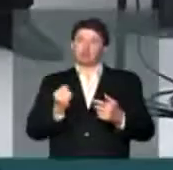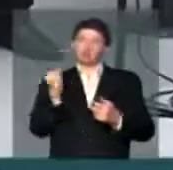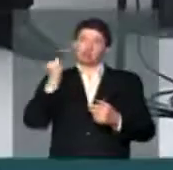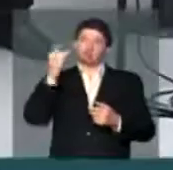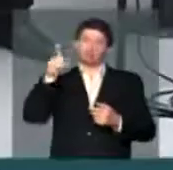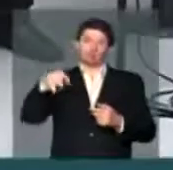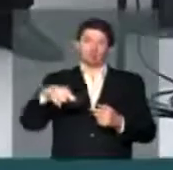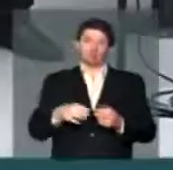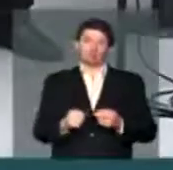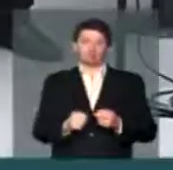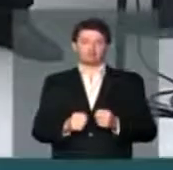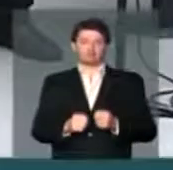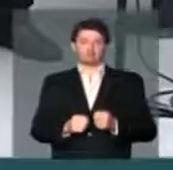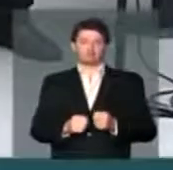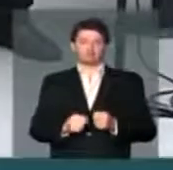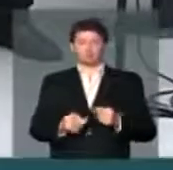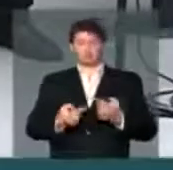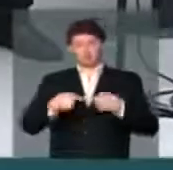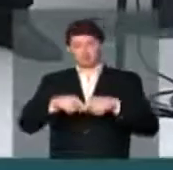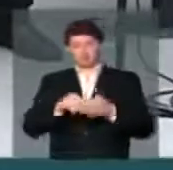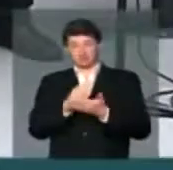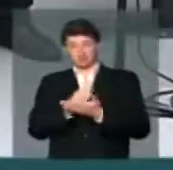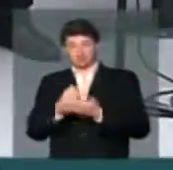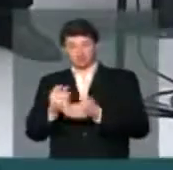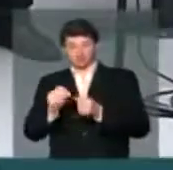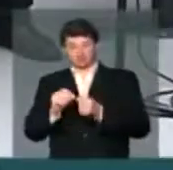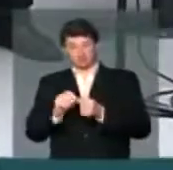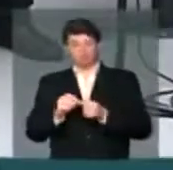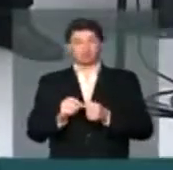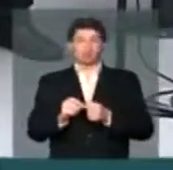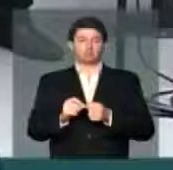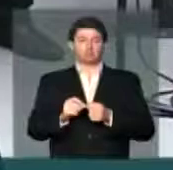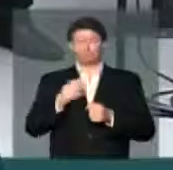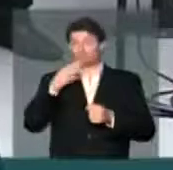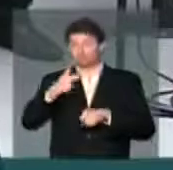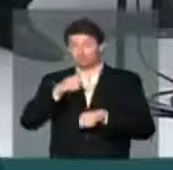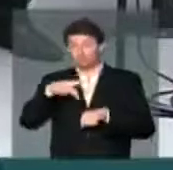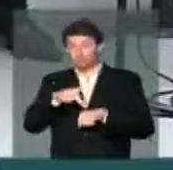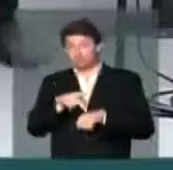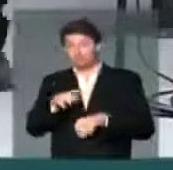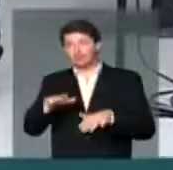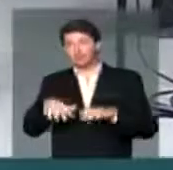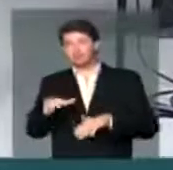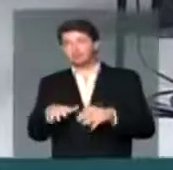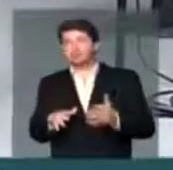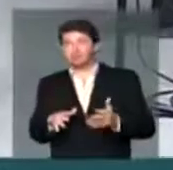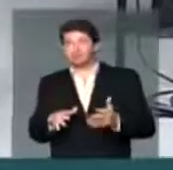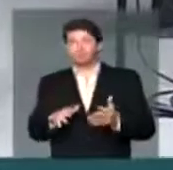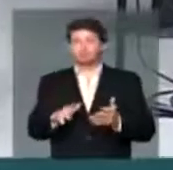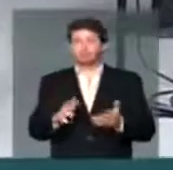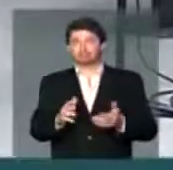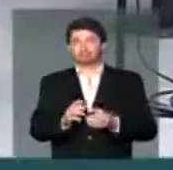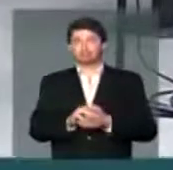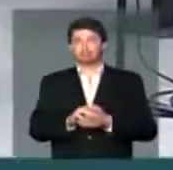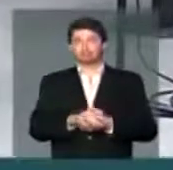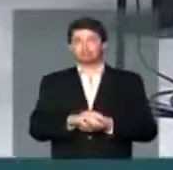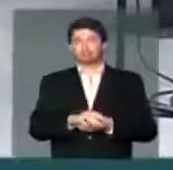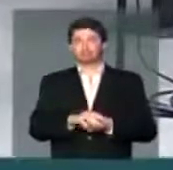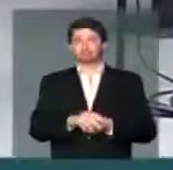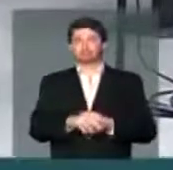relevante. Os vultuosos empréstimos que foram feitos para países que muitas vezes, em grande parte das